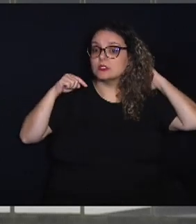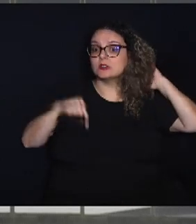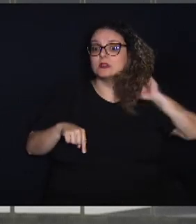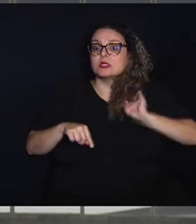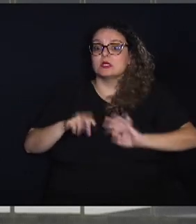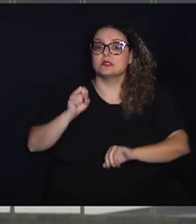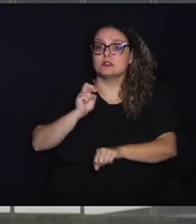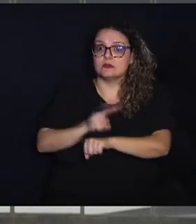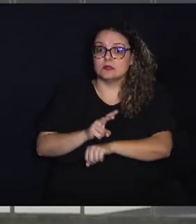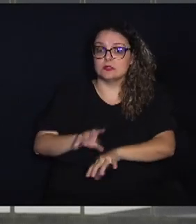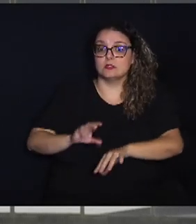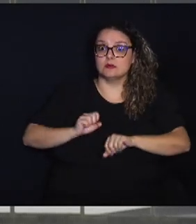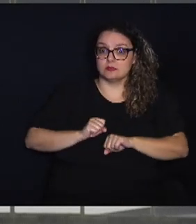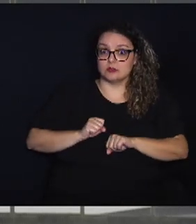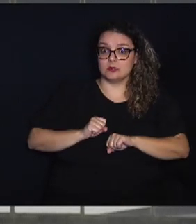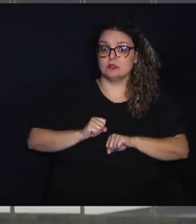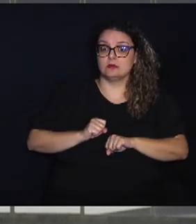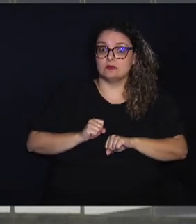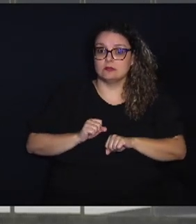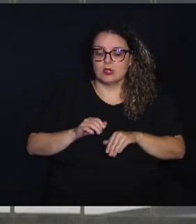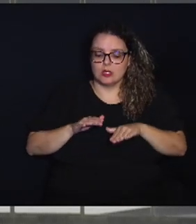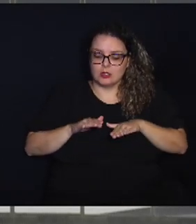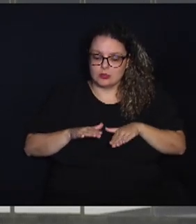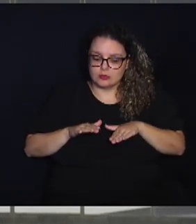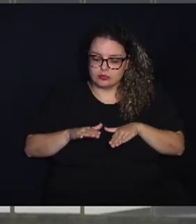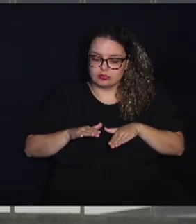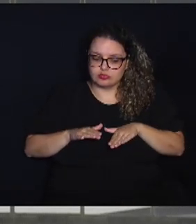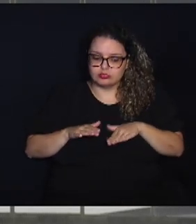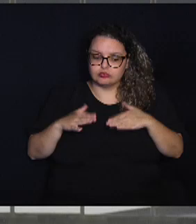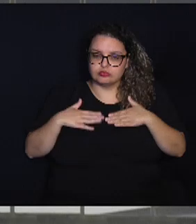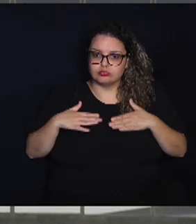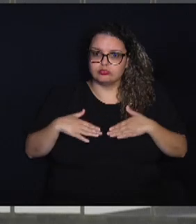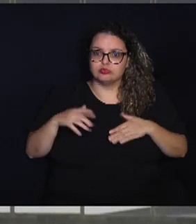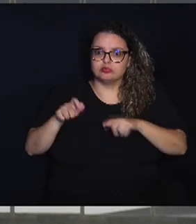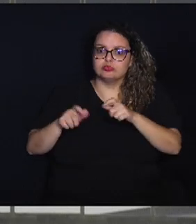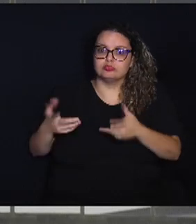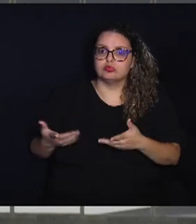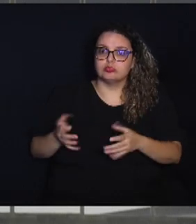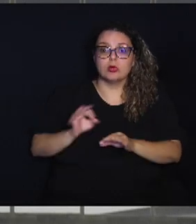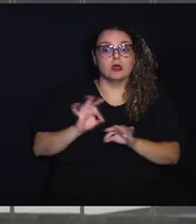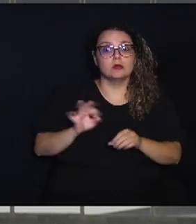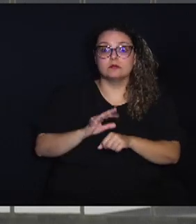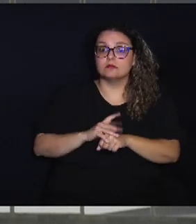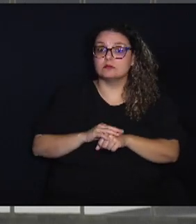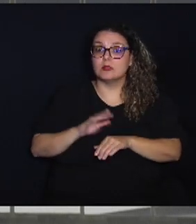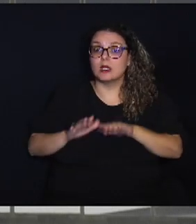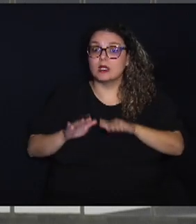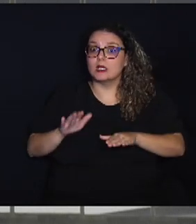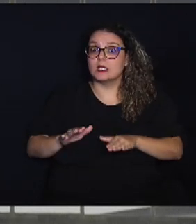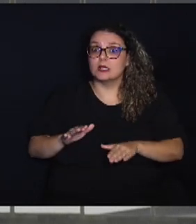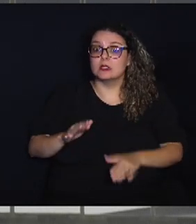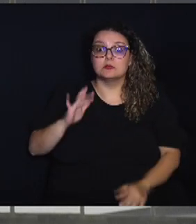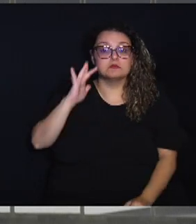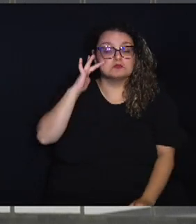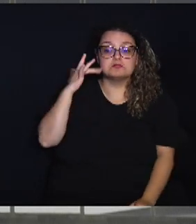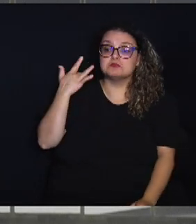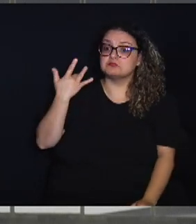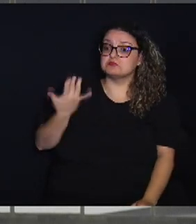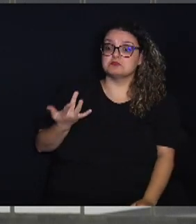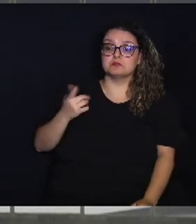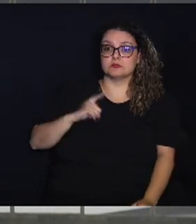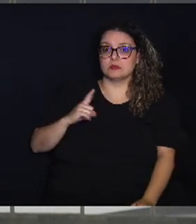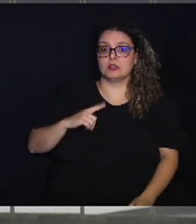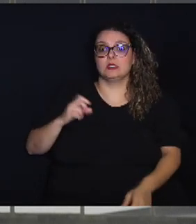o vírus, esse vírus ele fica quietinho lá no corpo da pessoa, não causa nenhuma doença, às vezes a pessoa nem sabe que tem